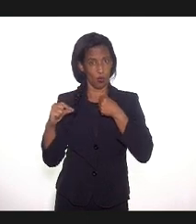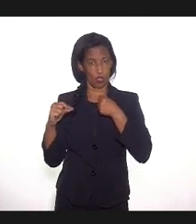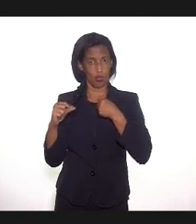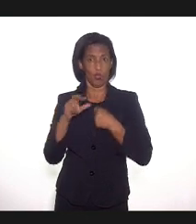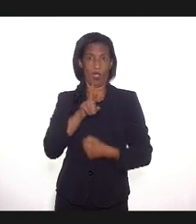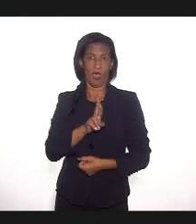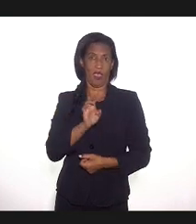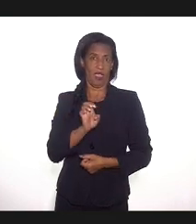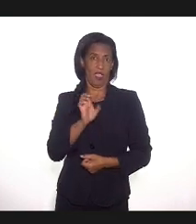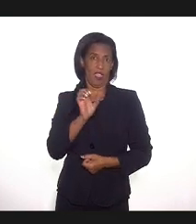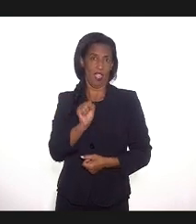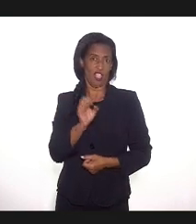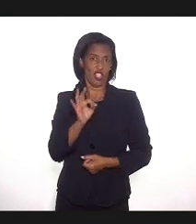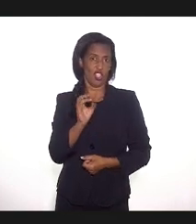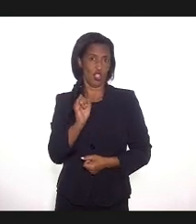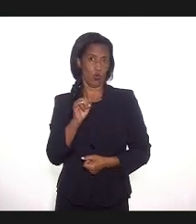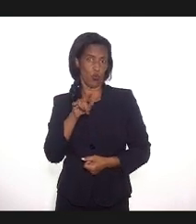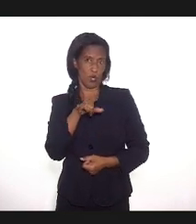restituição.